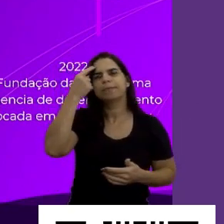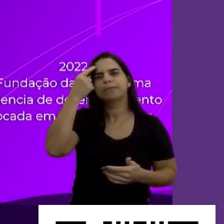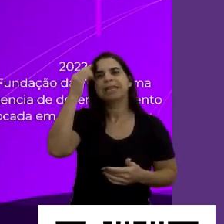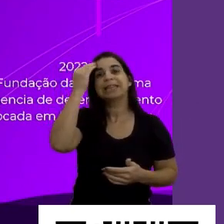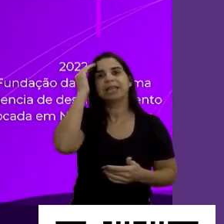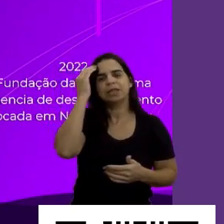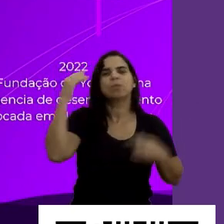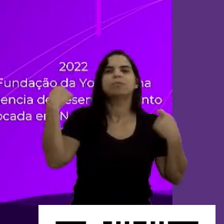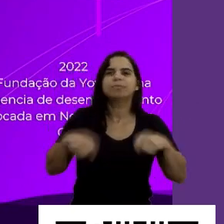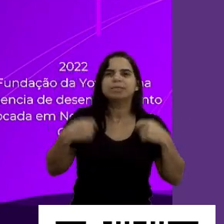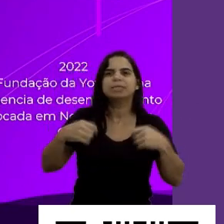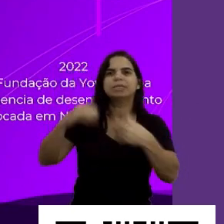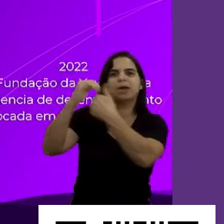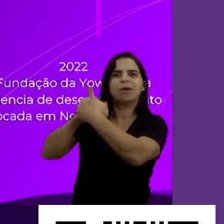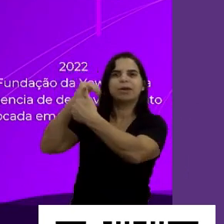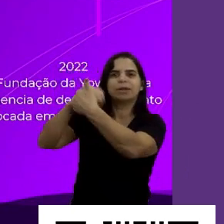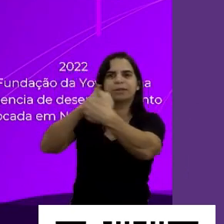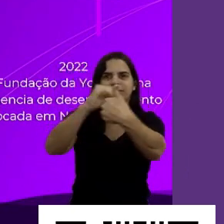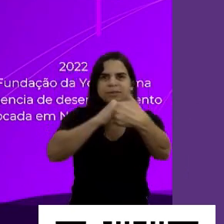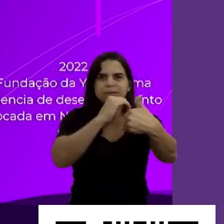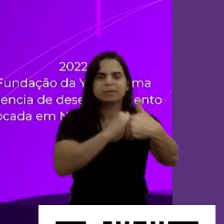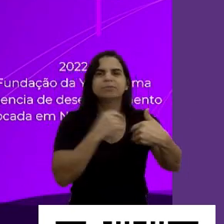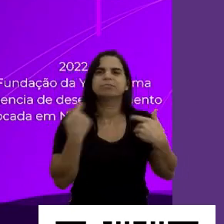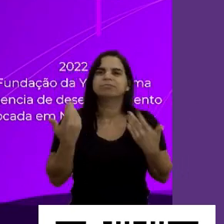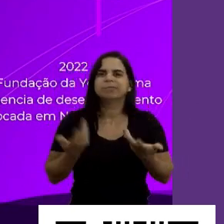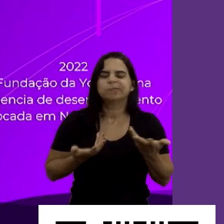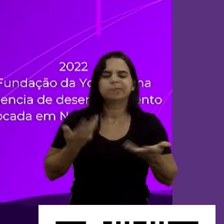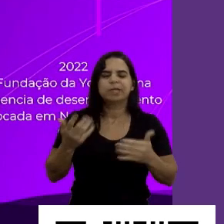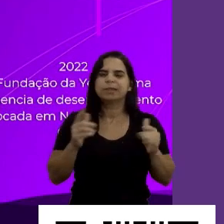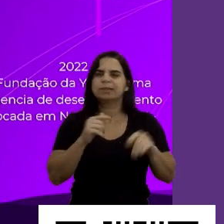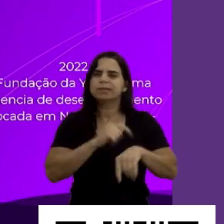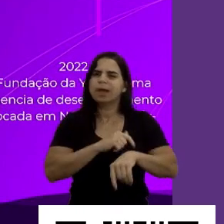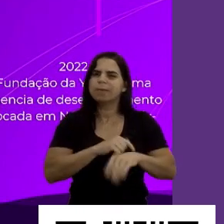nesse meio tempo a gente foi